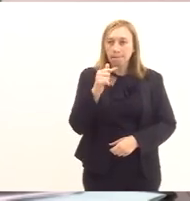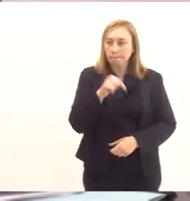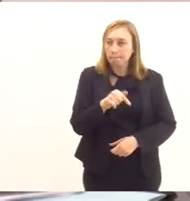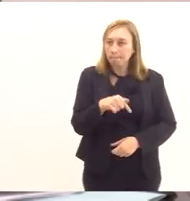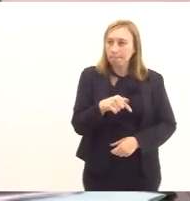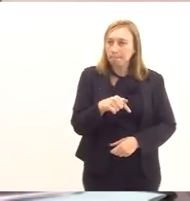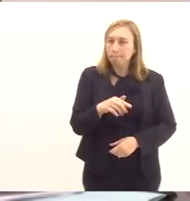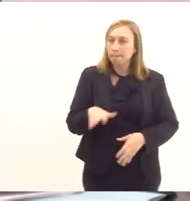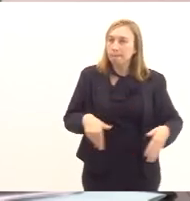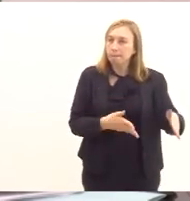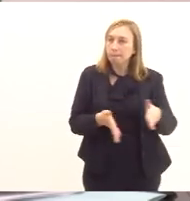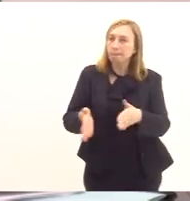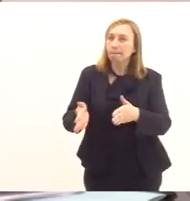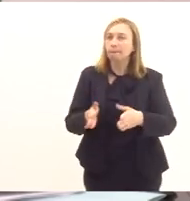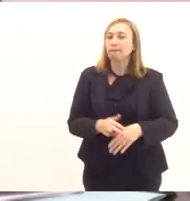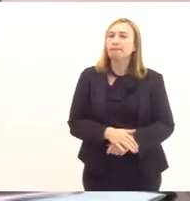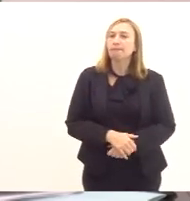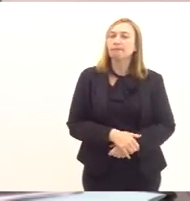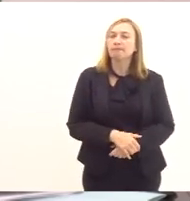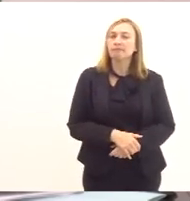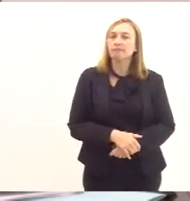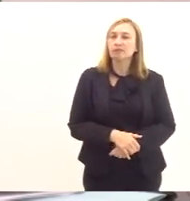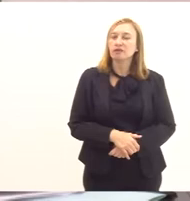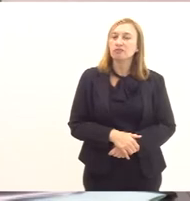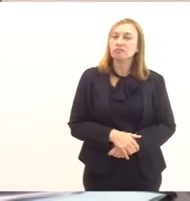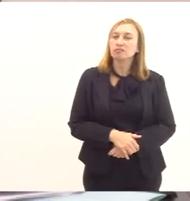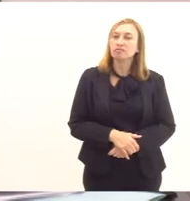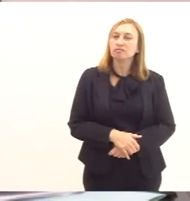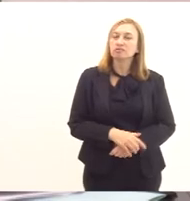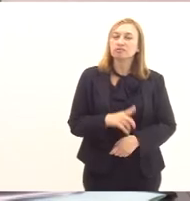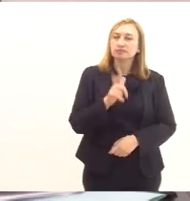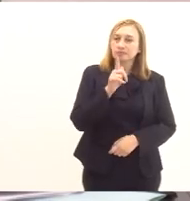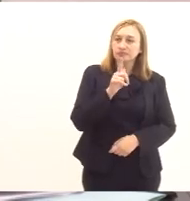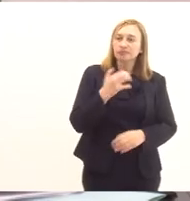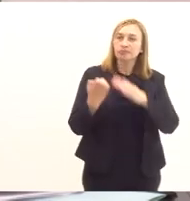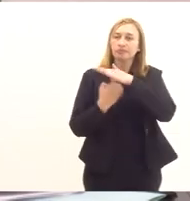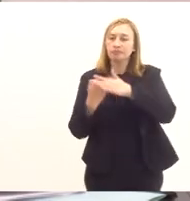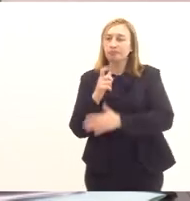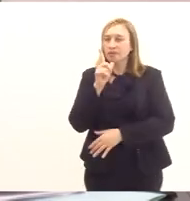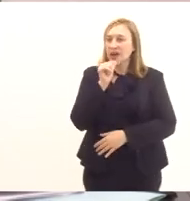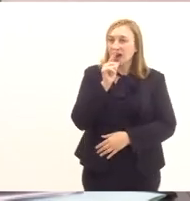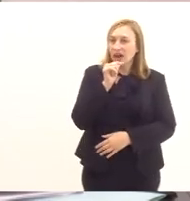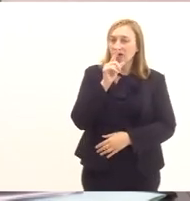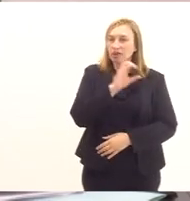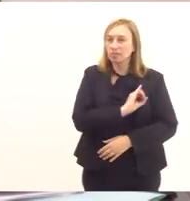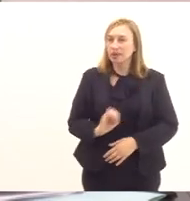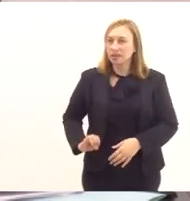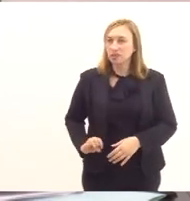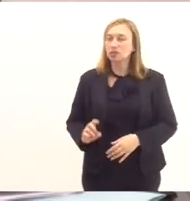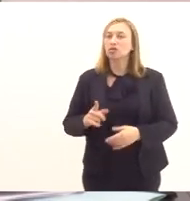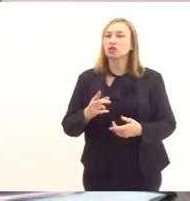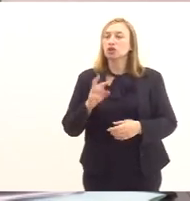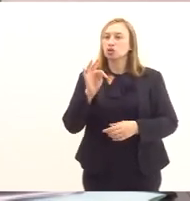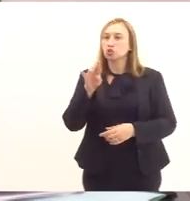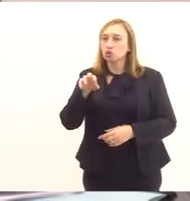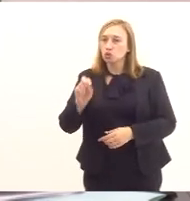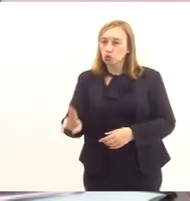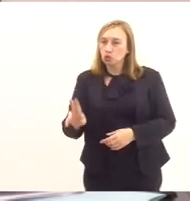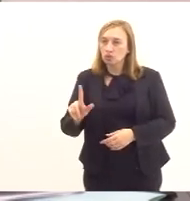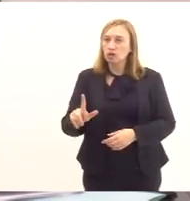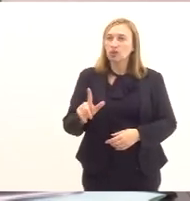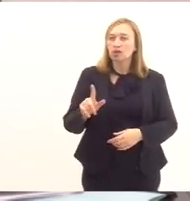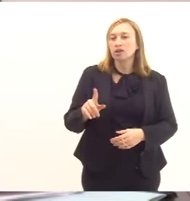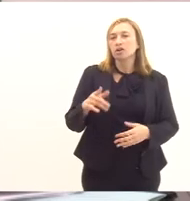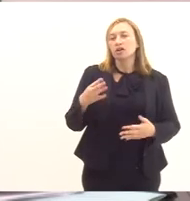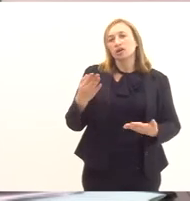uma diretriz para essa interlocução com águas do imperador para questão da obra do túnel extravasor e da importância da participação